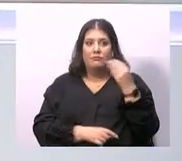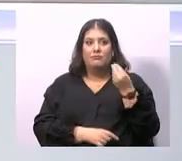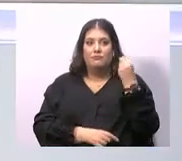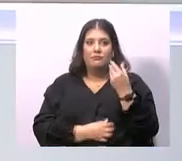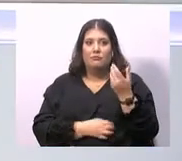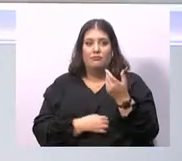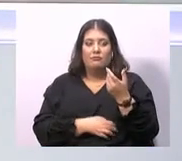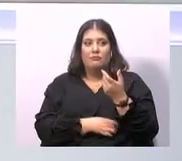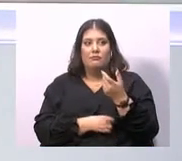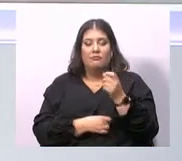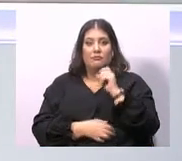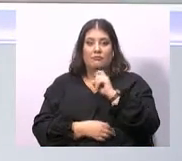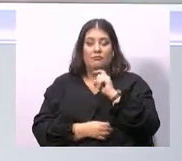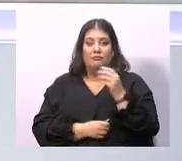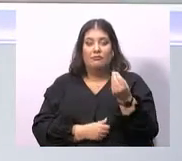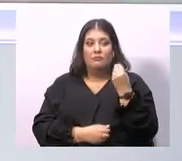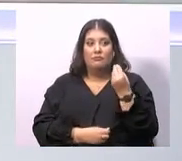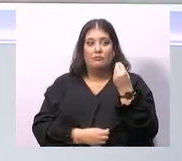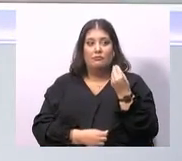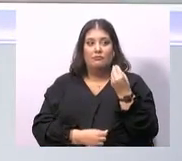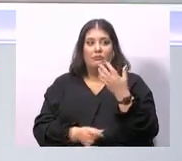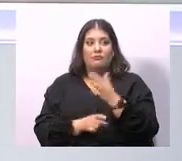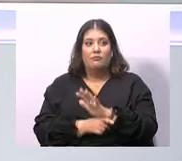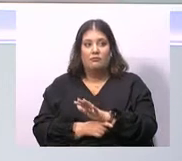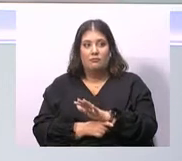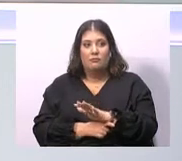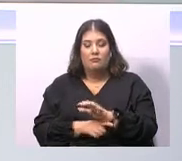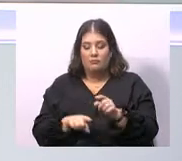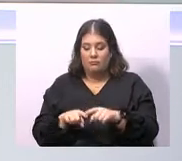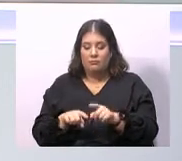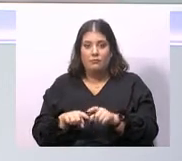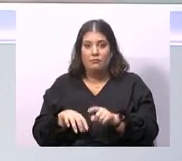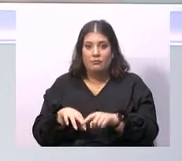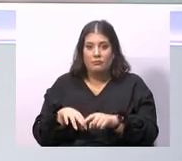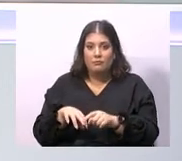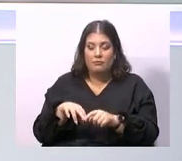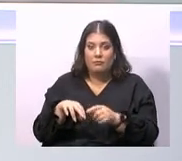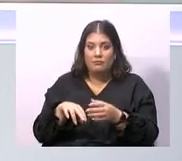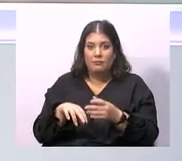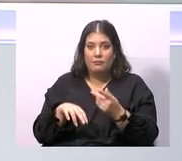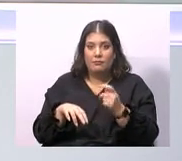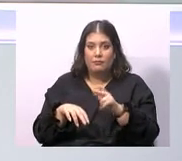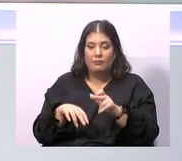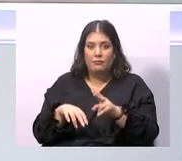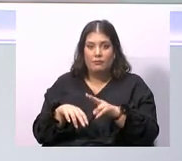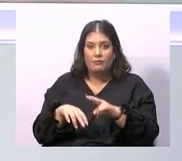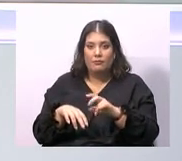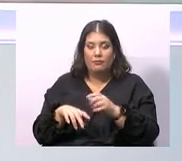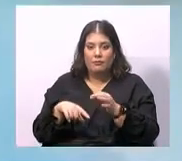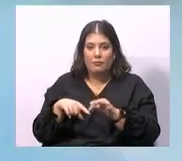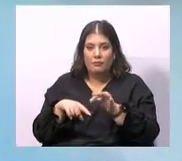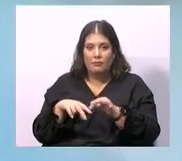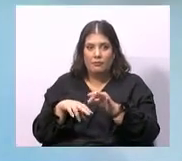Sim. Mas Muito até bem. pode ser uma jovem que use muito o verniz, não é? E isso depois faz alterações unguiais